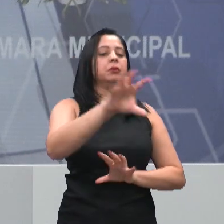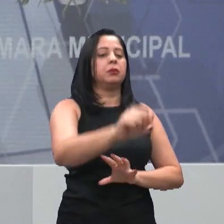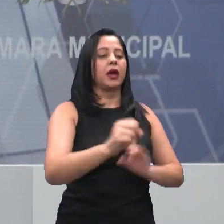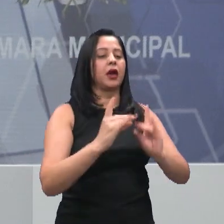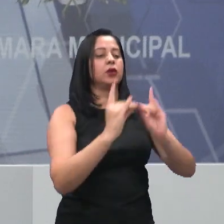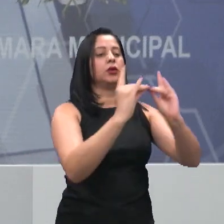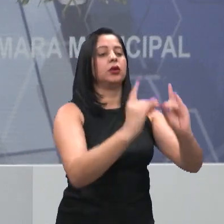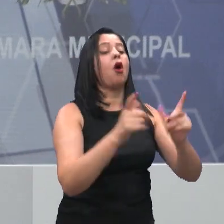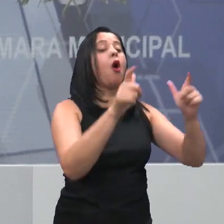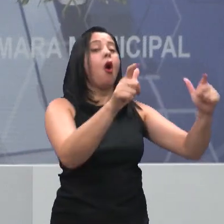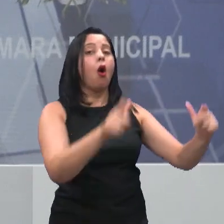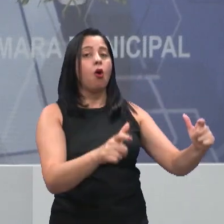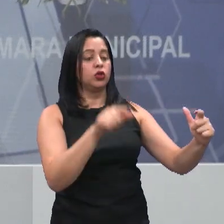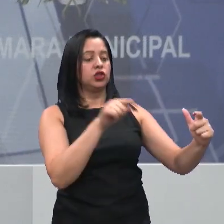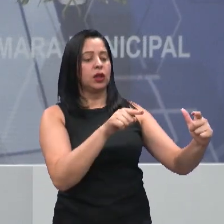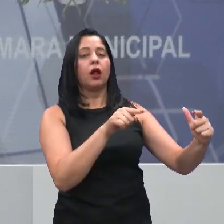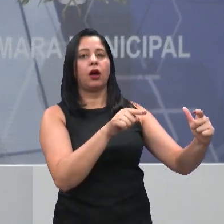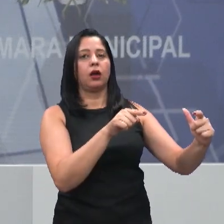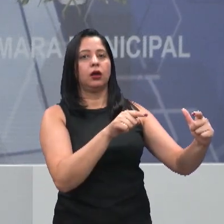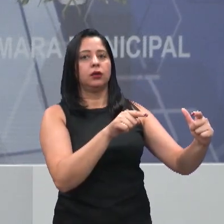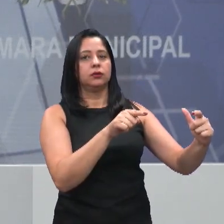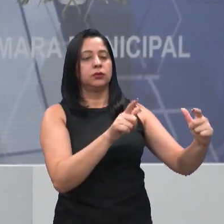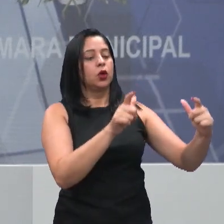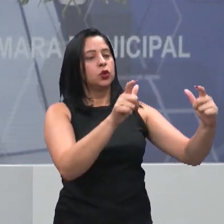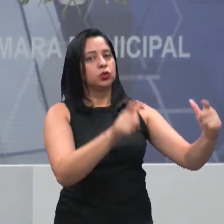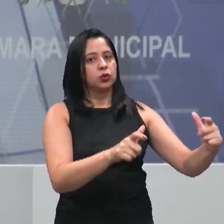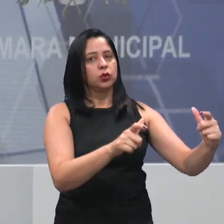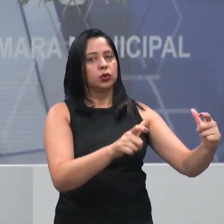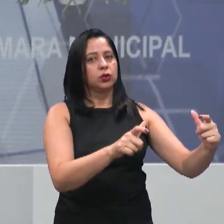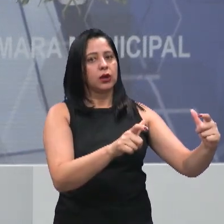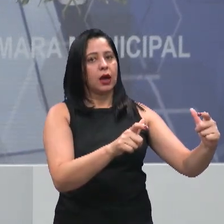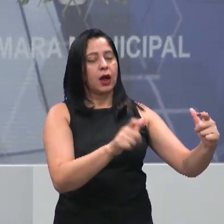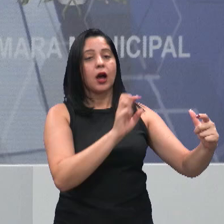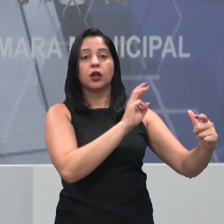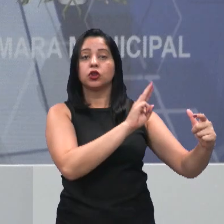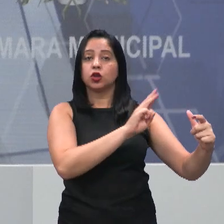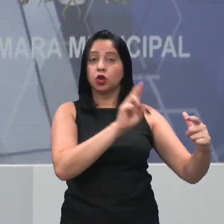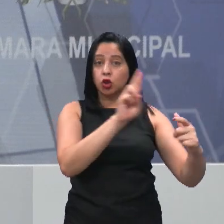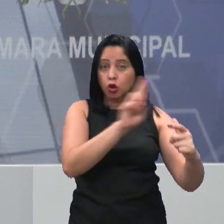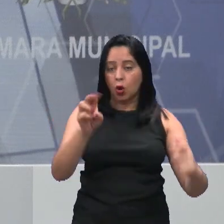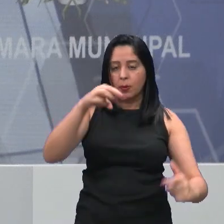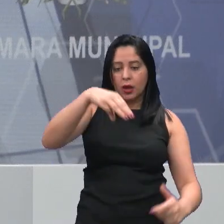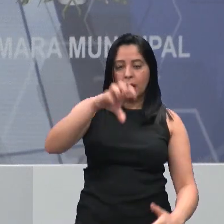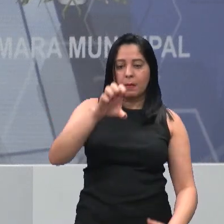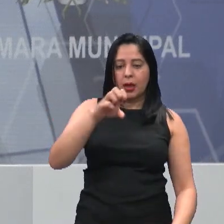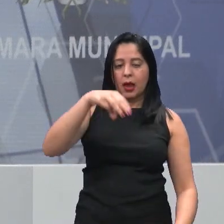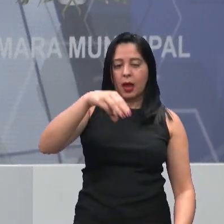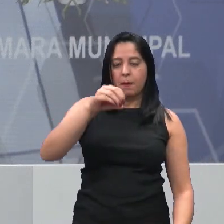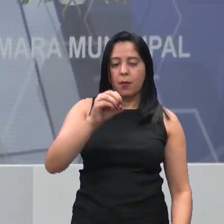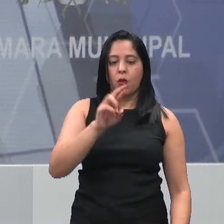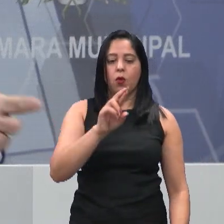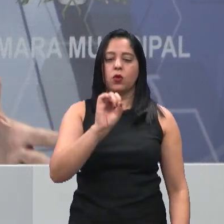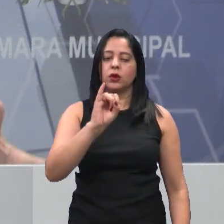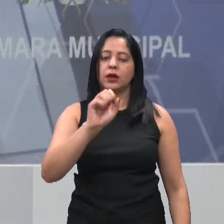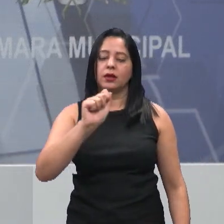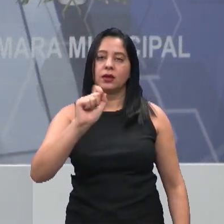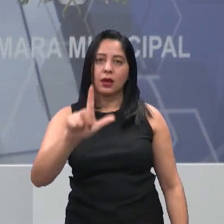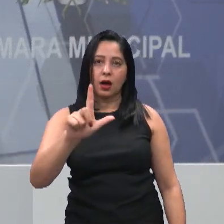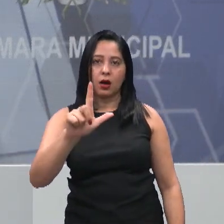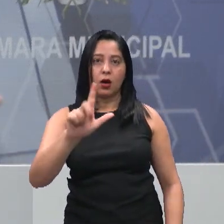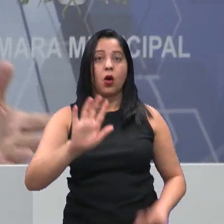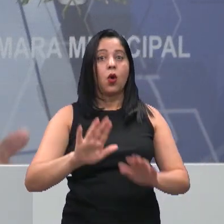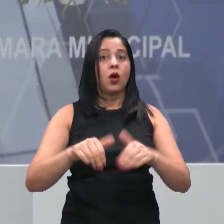aonde? Vai fazer neste local, que seria chamado um memorial, né? E ali vai estar